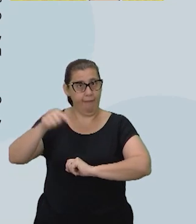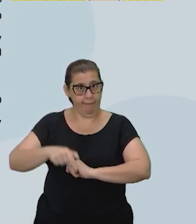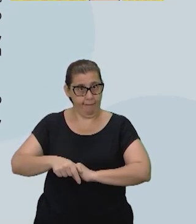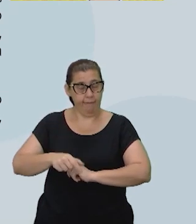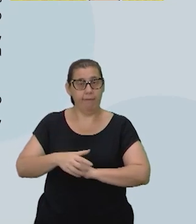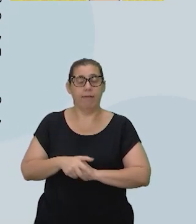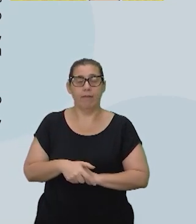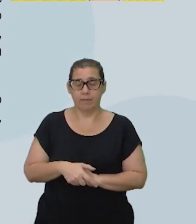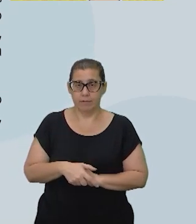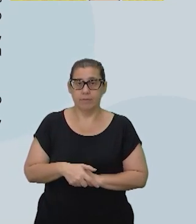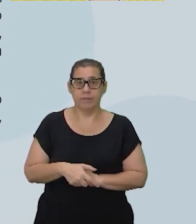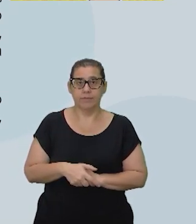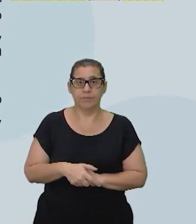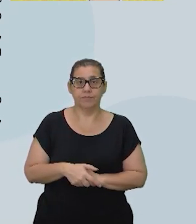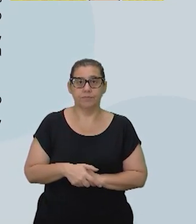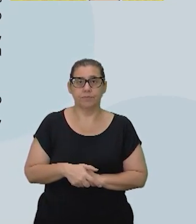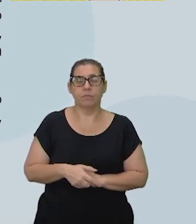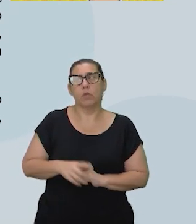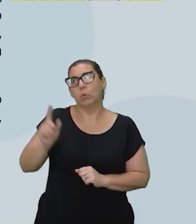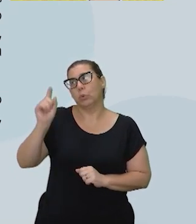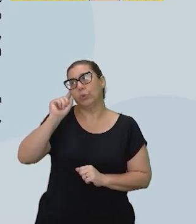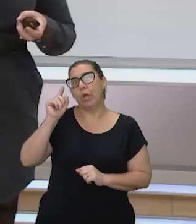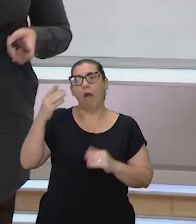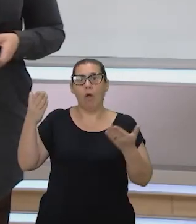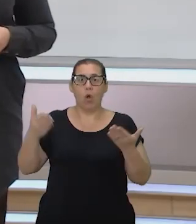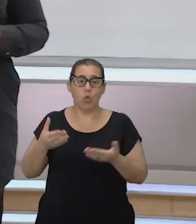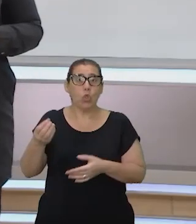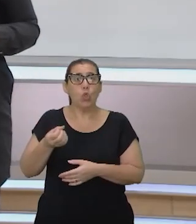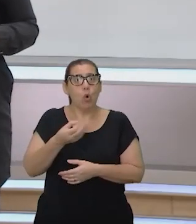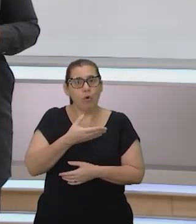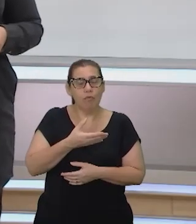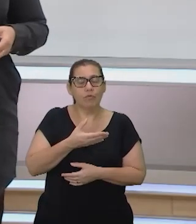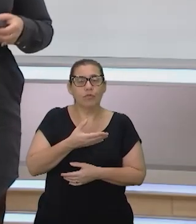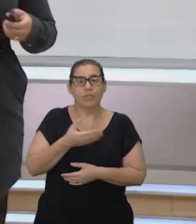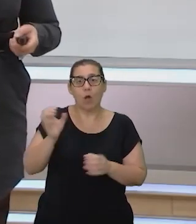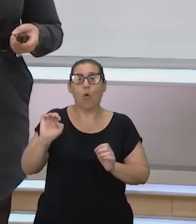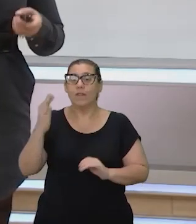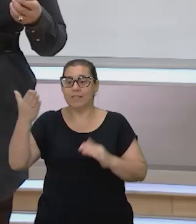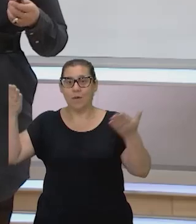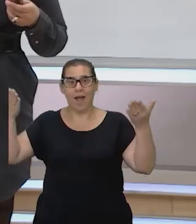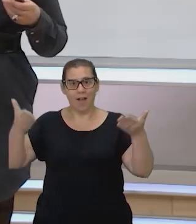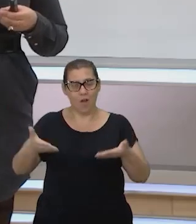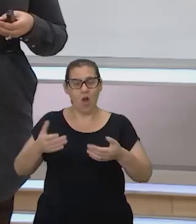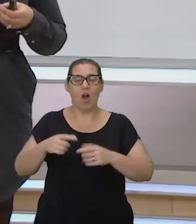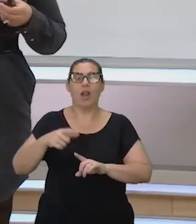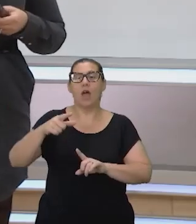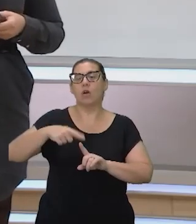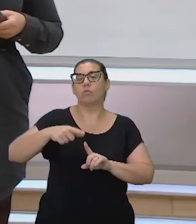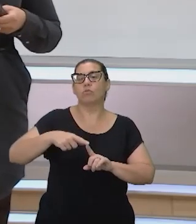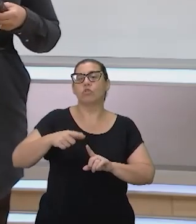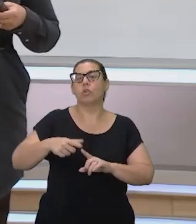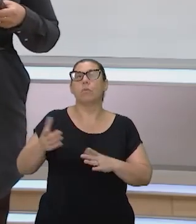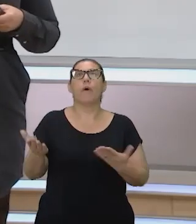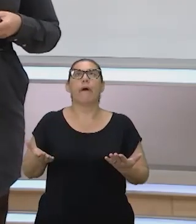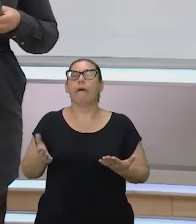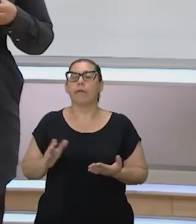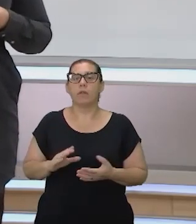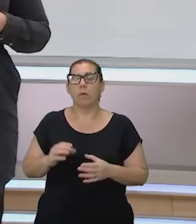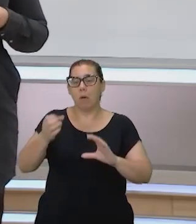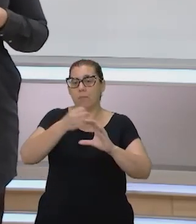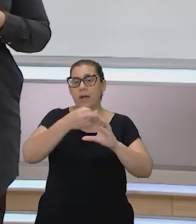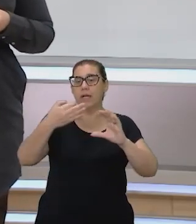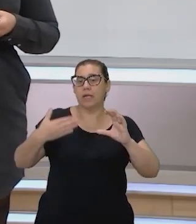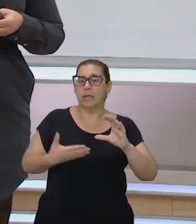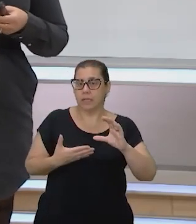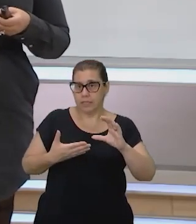sempre os dias atuais, é sempre o contemporâneo, né? É um tipo de arte que ele não fica... É uma